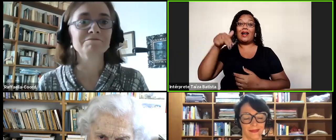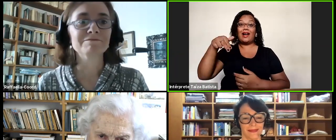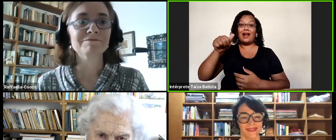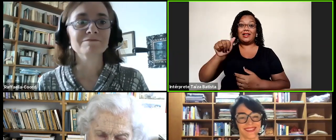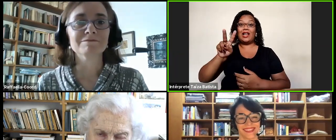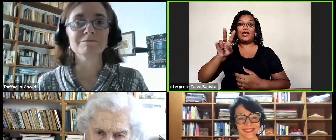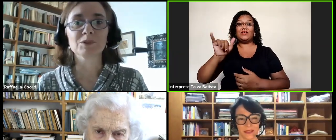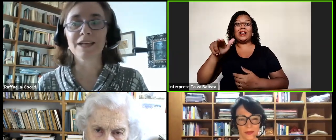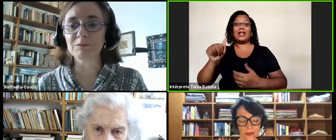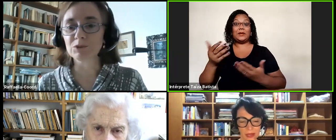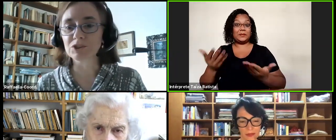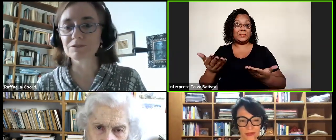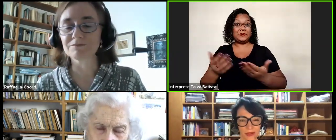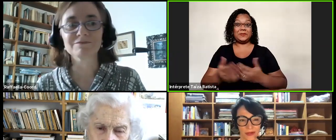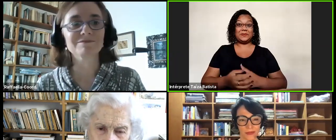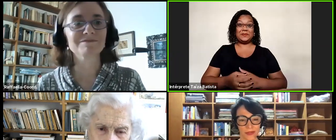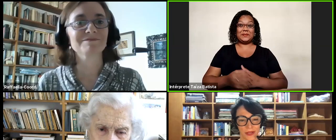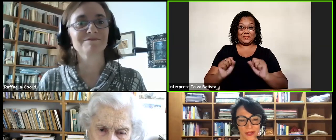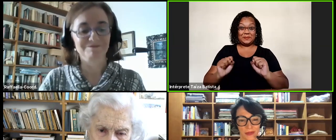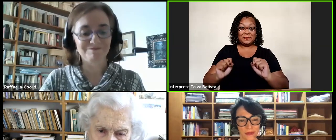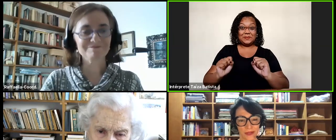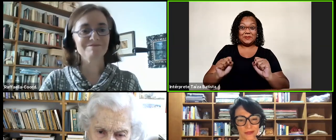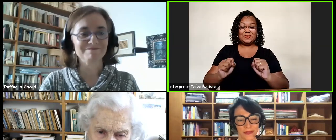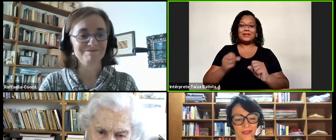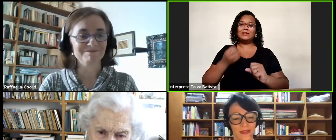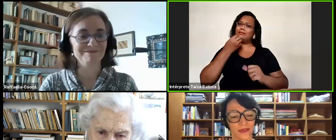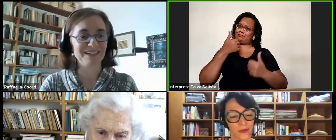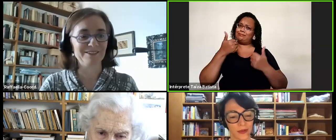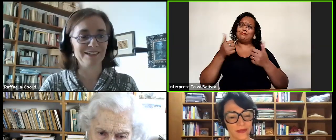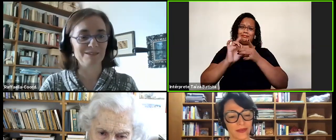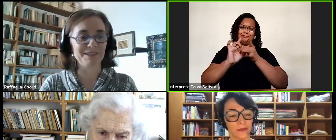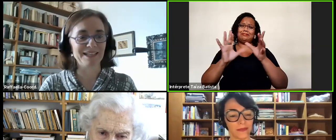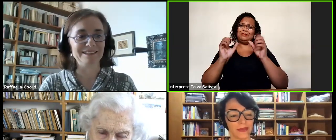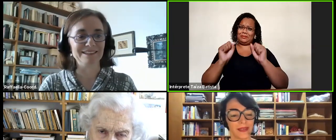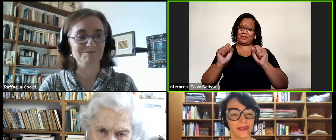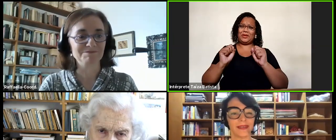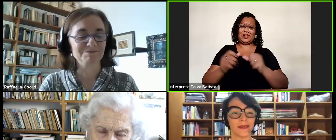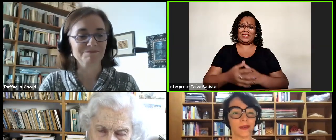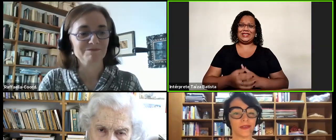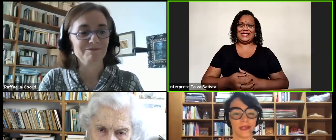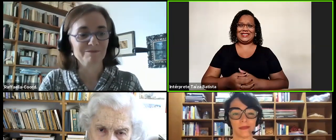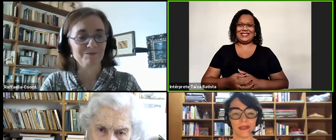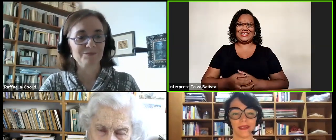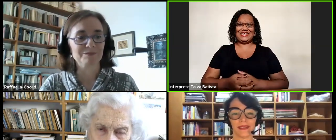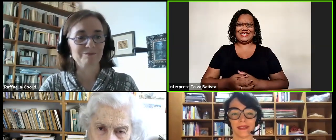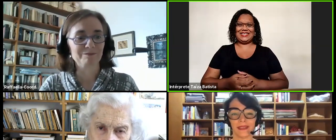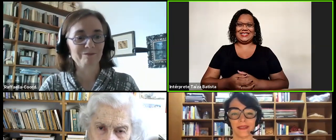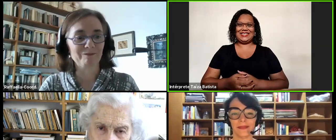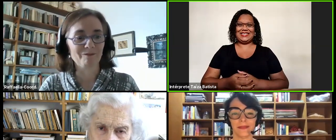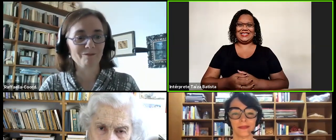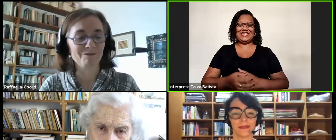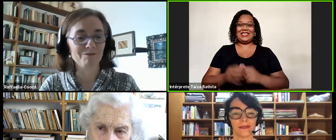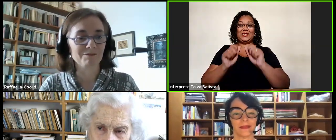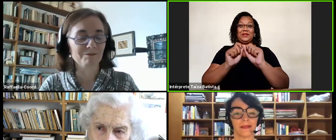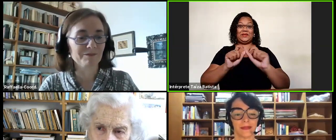tal? Olá, Podemos? pessoal. Podemos sim. Deixa eu Valeu, Ana. Obrigada. compartilhar minha tela